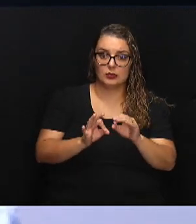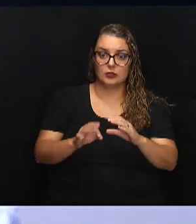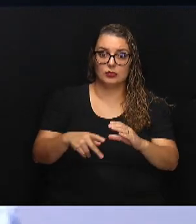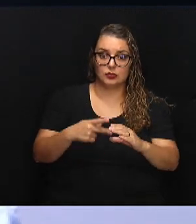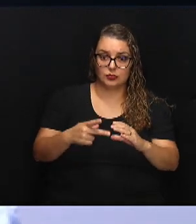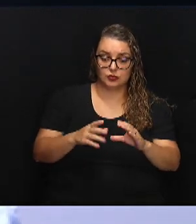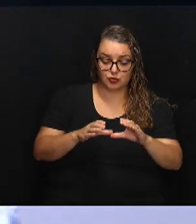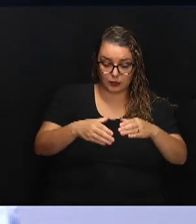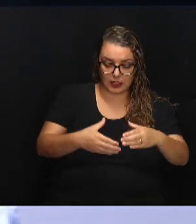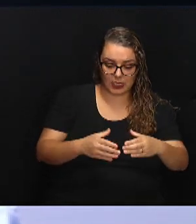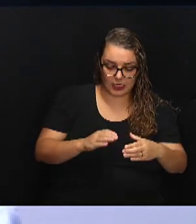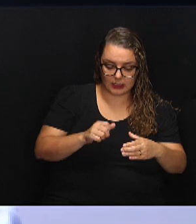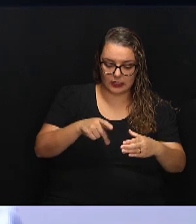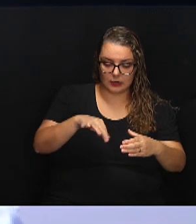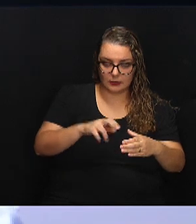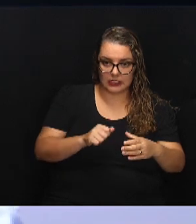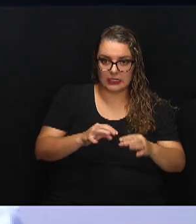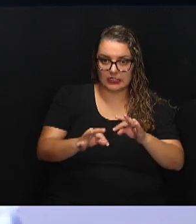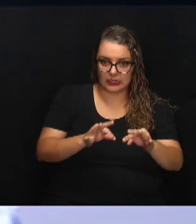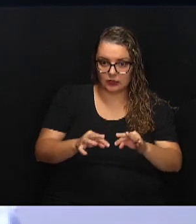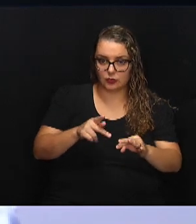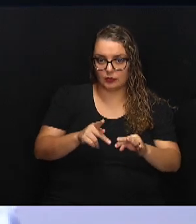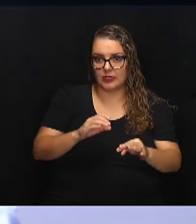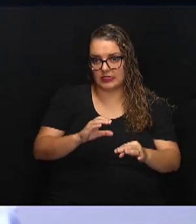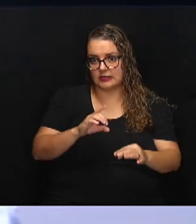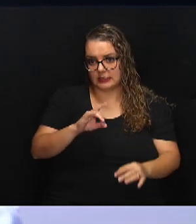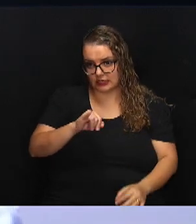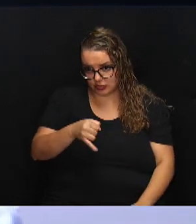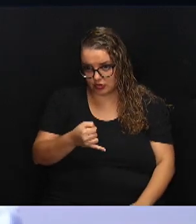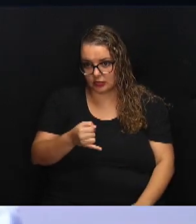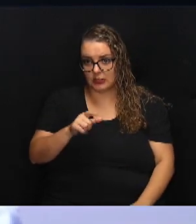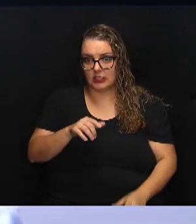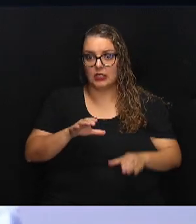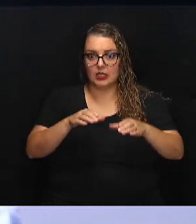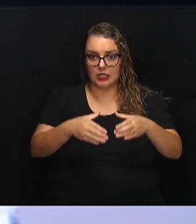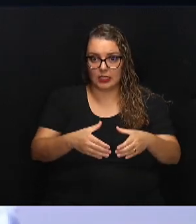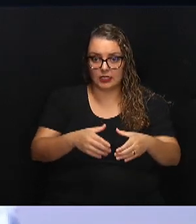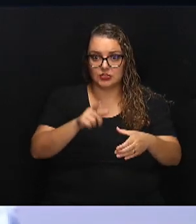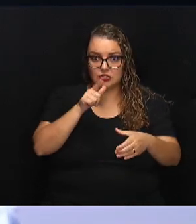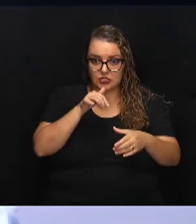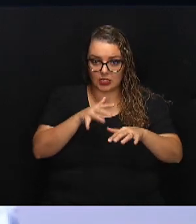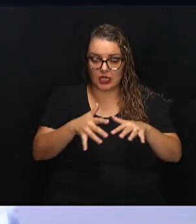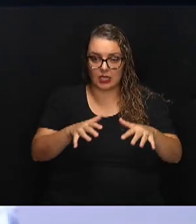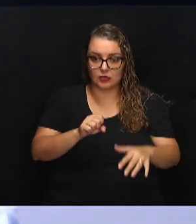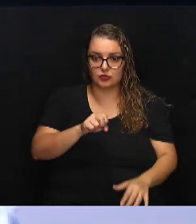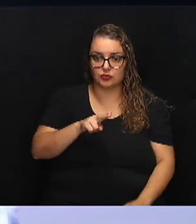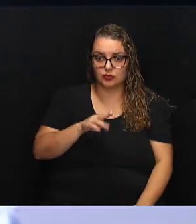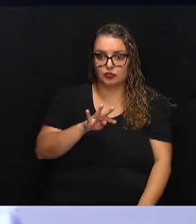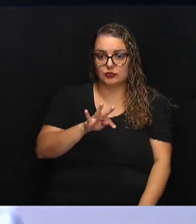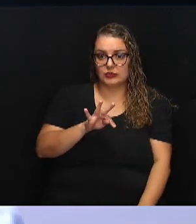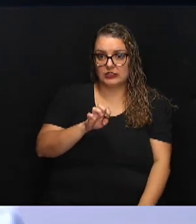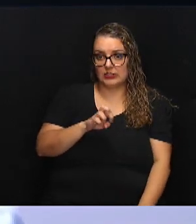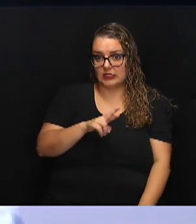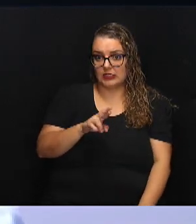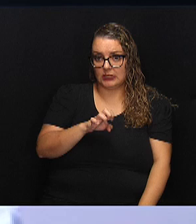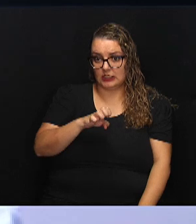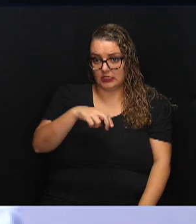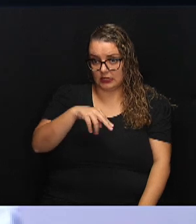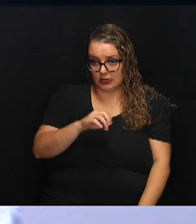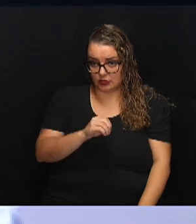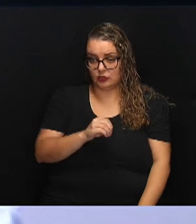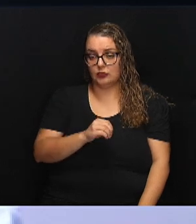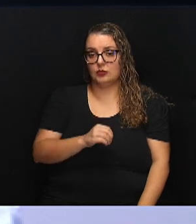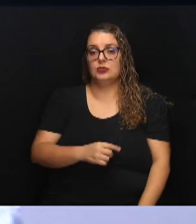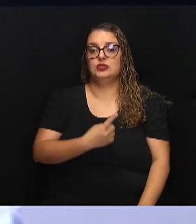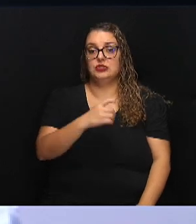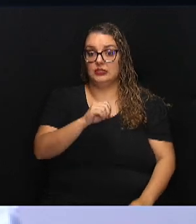do Comitê PCJ, que é a Câmara de Água Subterrânea, e um grupo composto ali por mais ou menos 10 pessoas, vai acompanhar